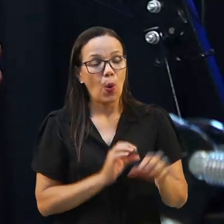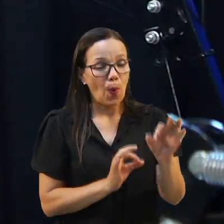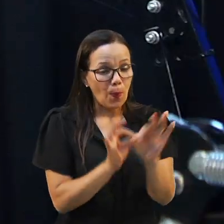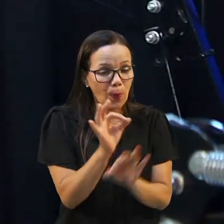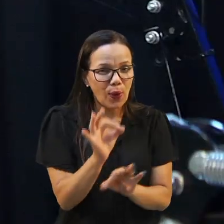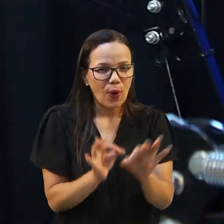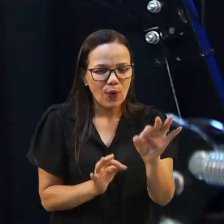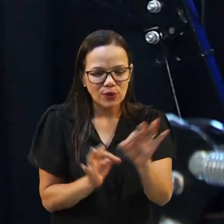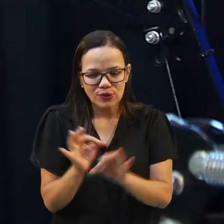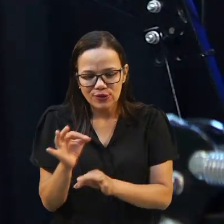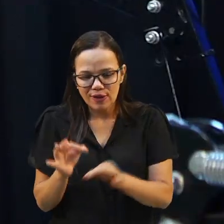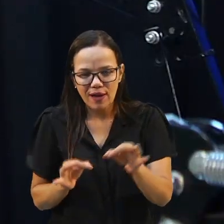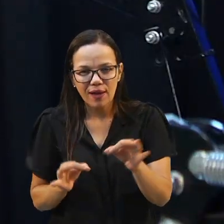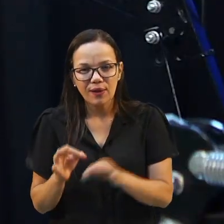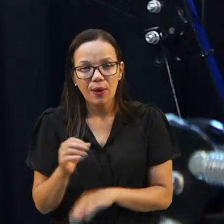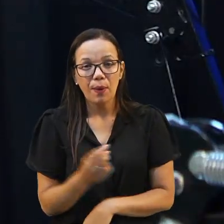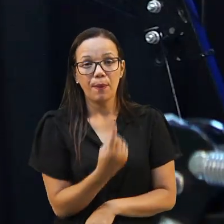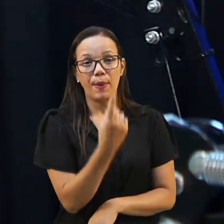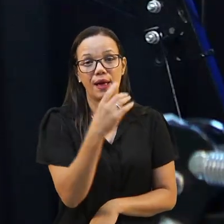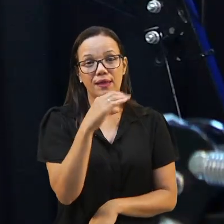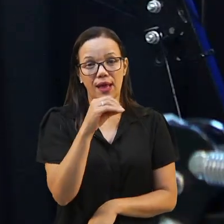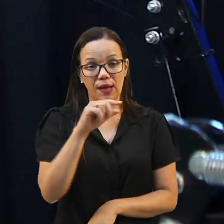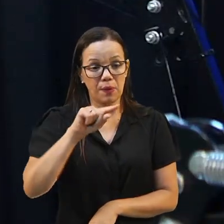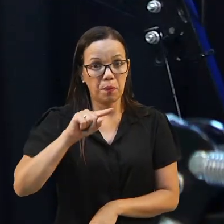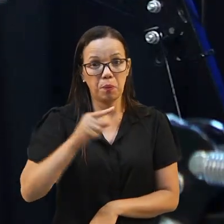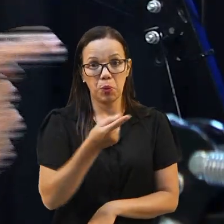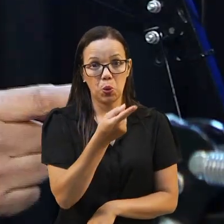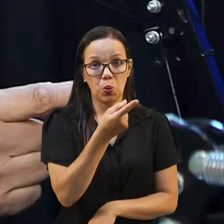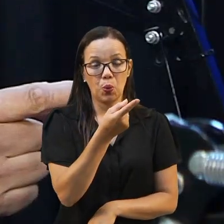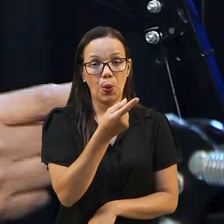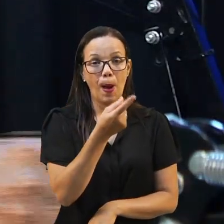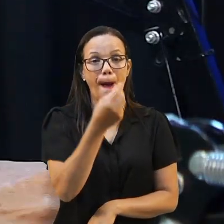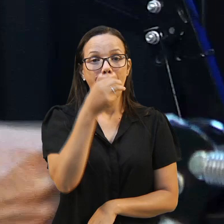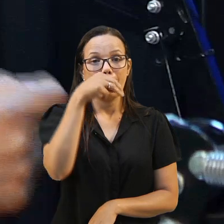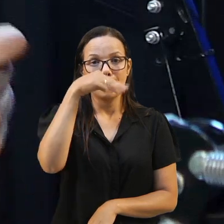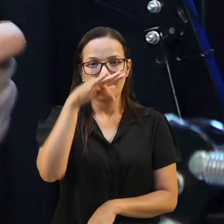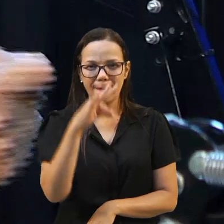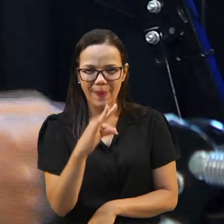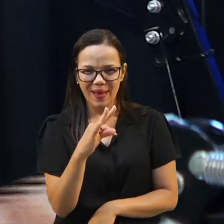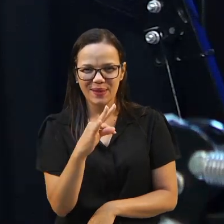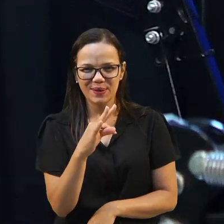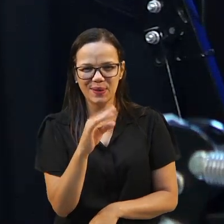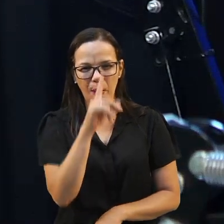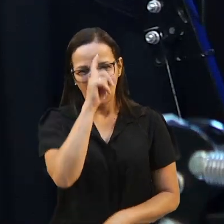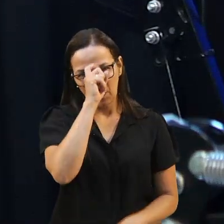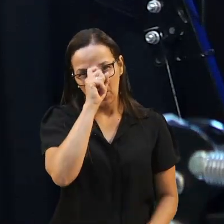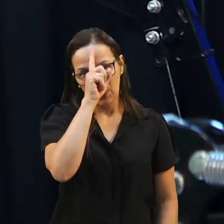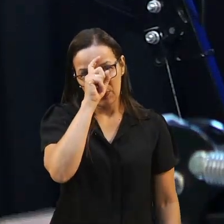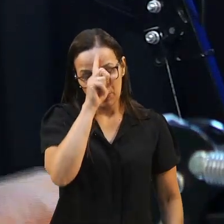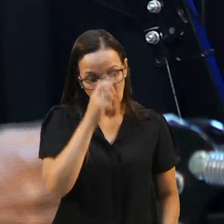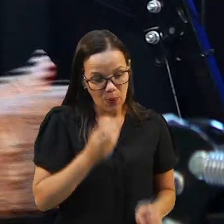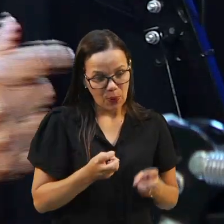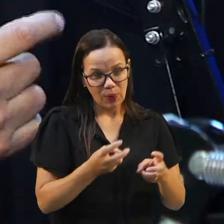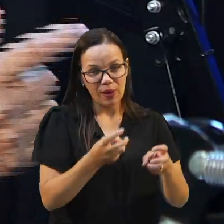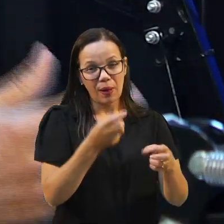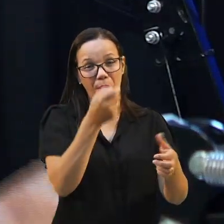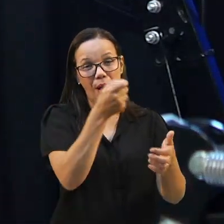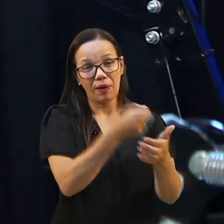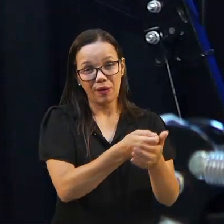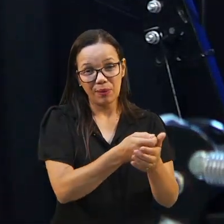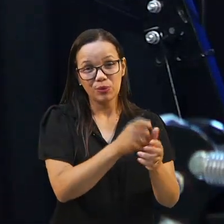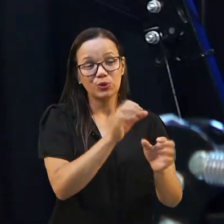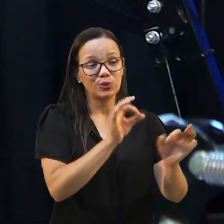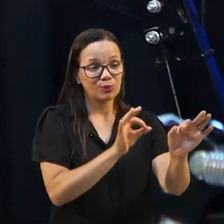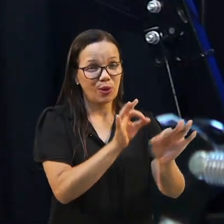projeto para 10 mil metros quadrados do Hospital do Câncer. Pagamos o projeto